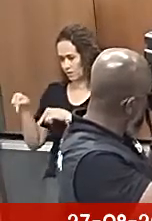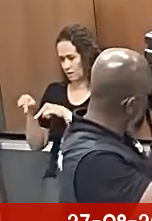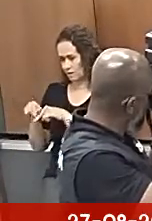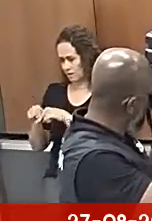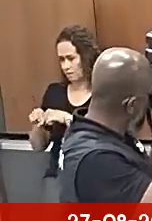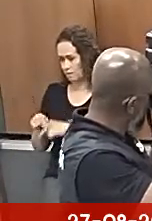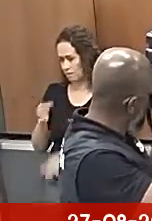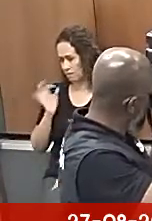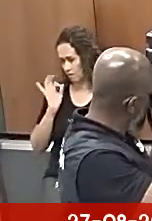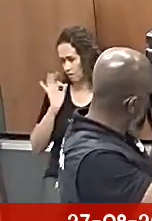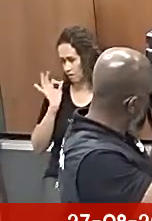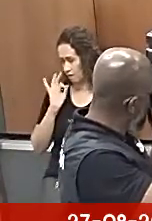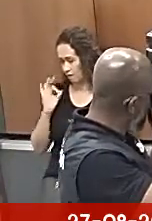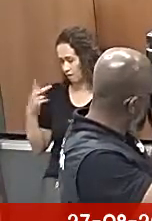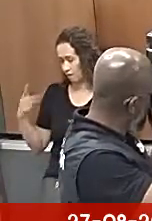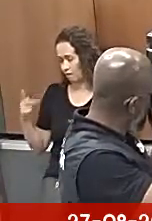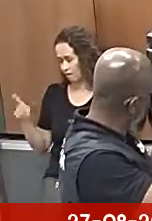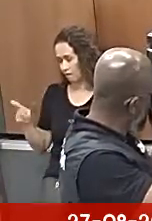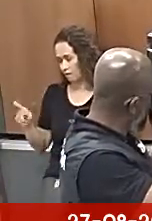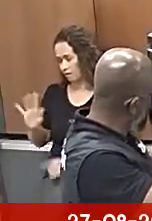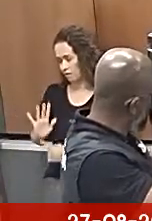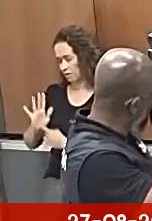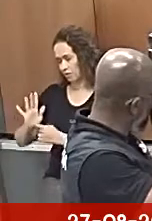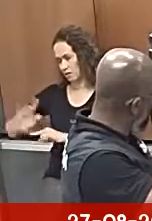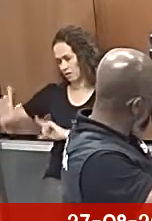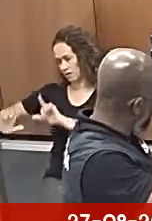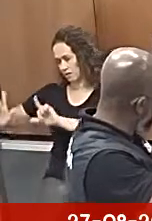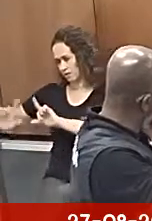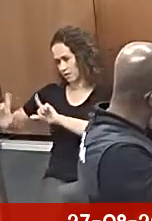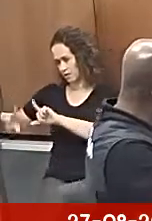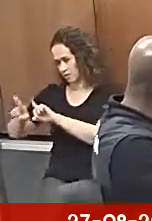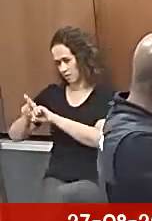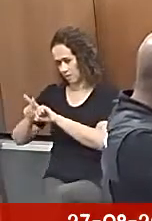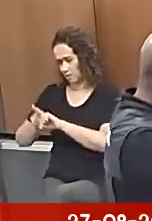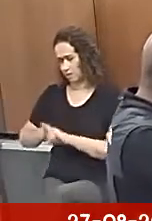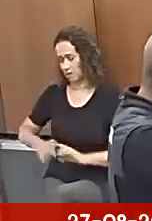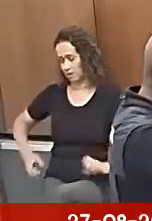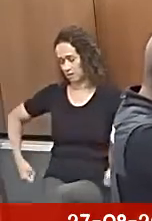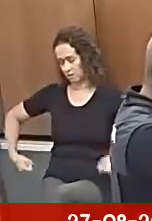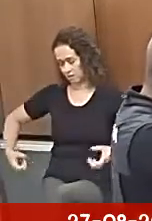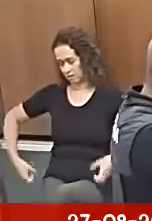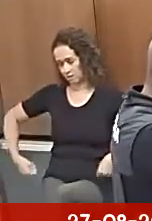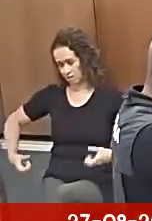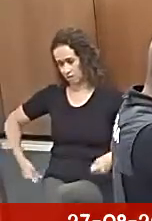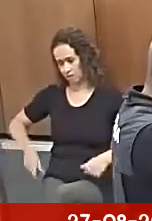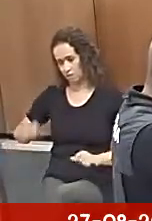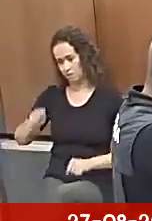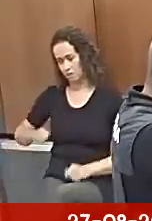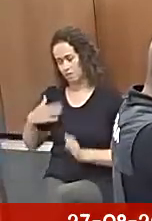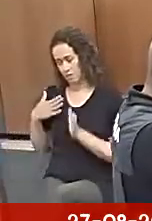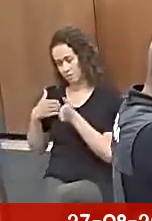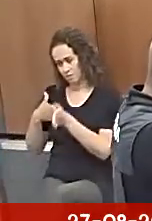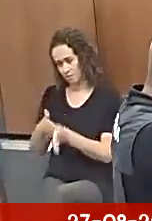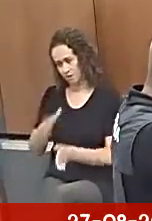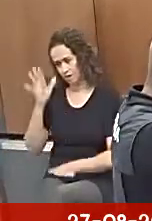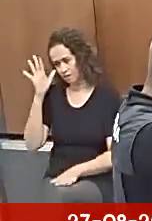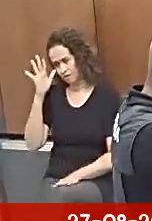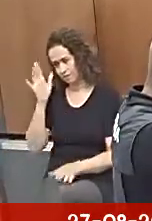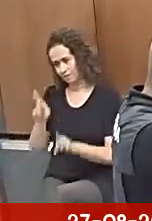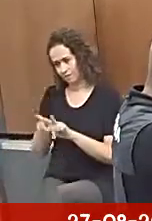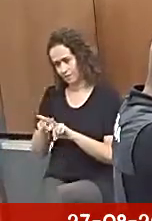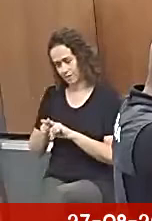haver a transmissão e aqueles que são cadeirantes também poderão acompanhar a partir deste espaço